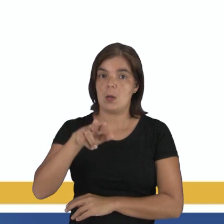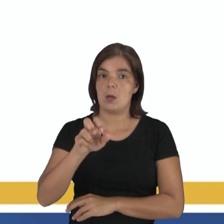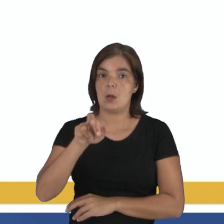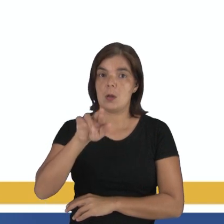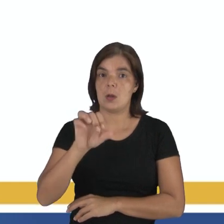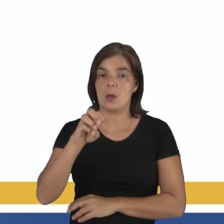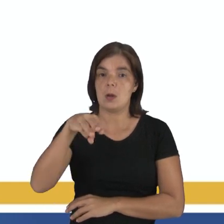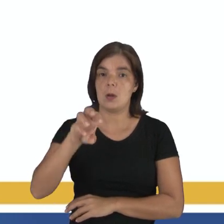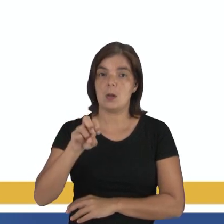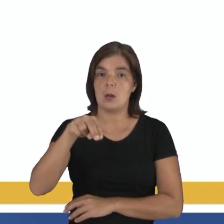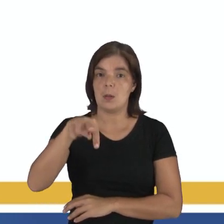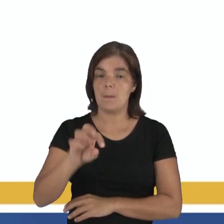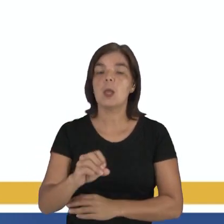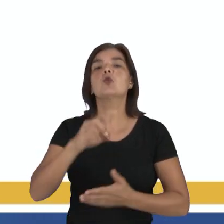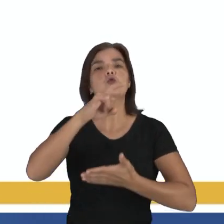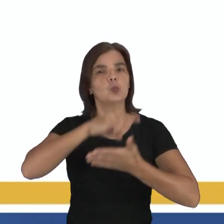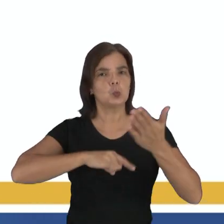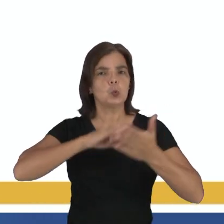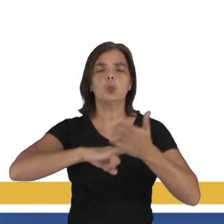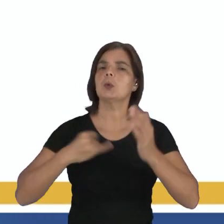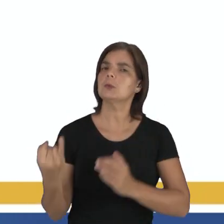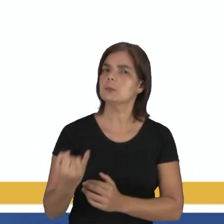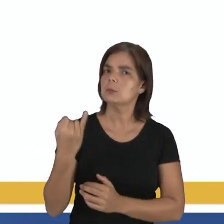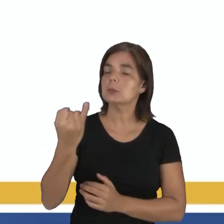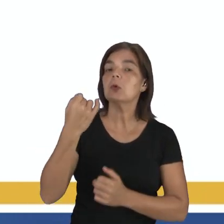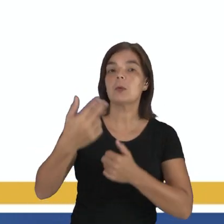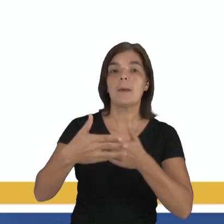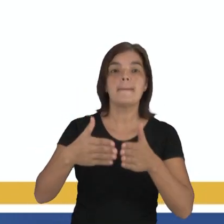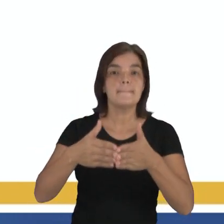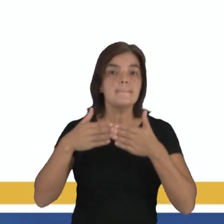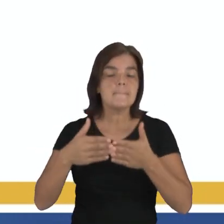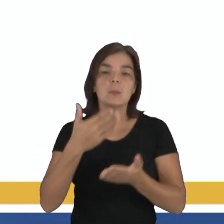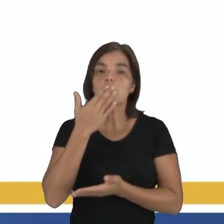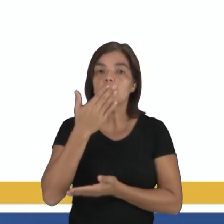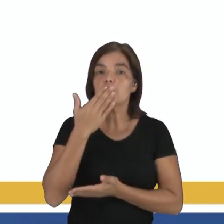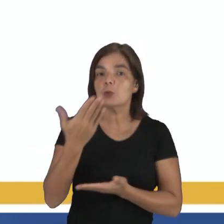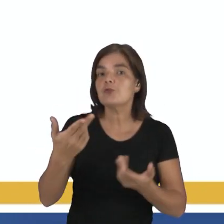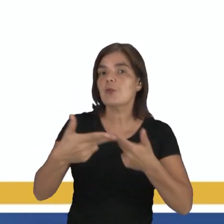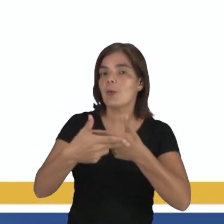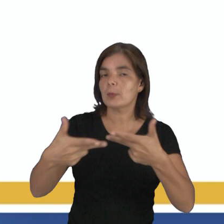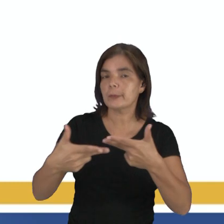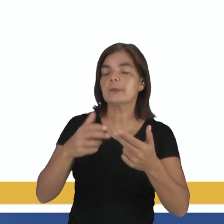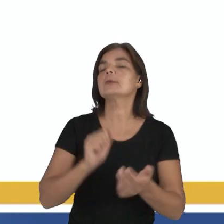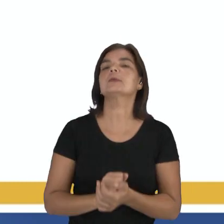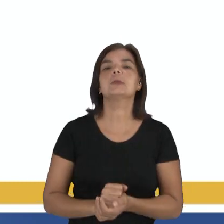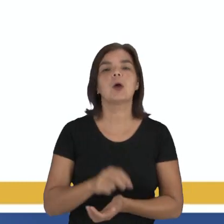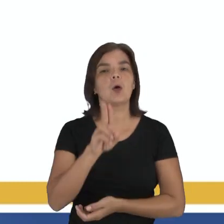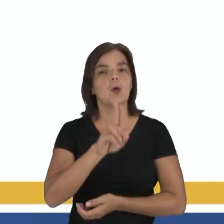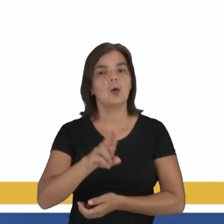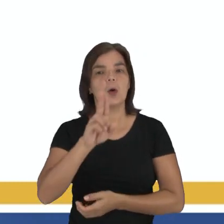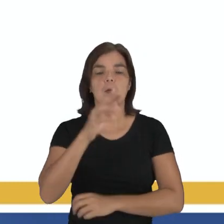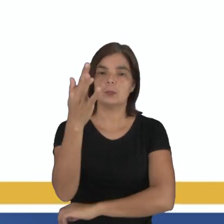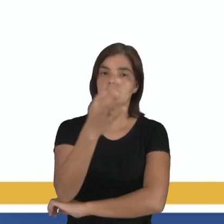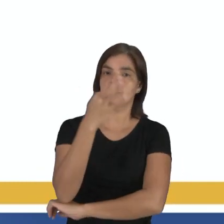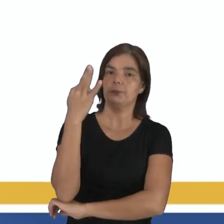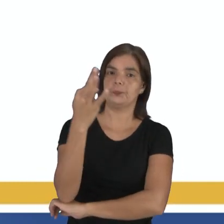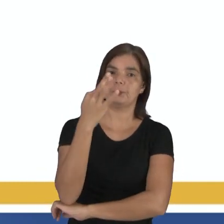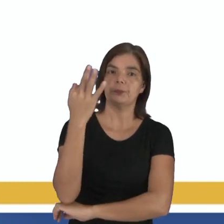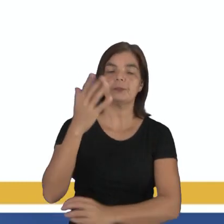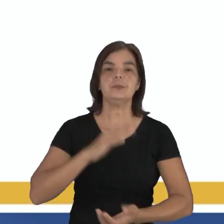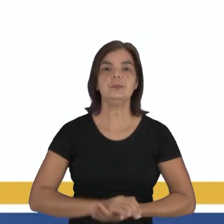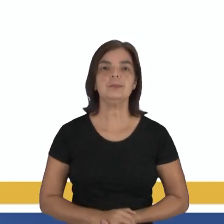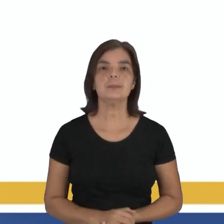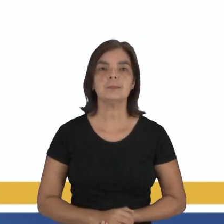por se tratar de um documento oficial, requerer algo, pedir algo, exigir algo, você deve utilizar a